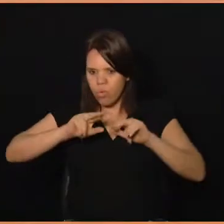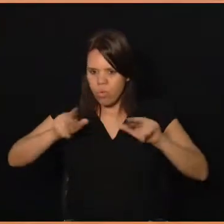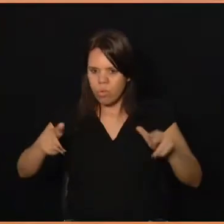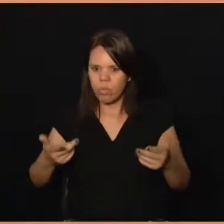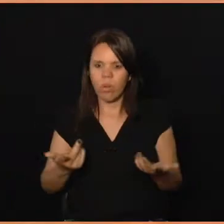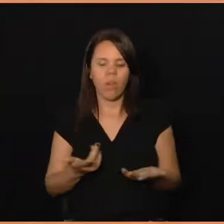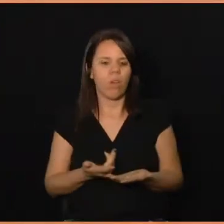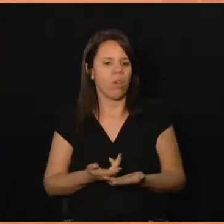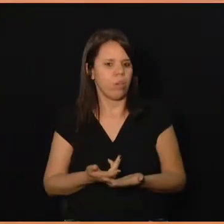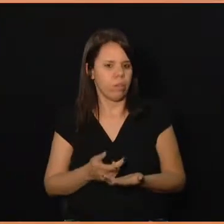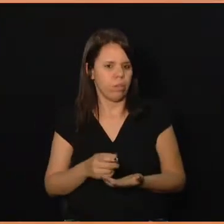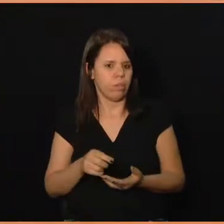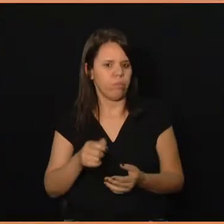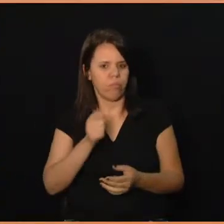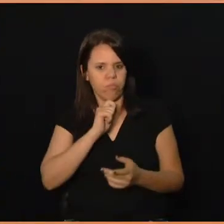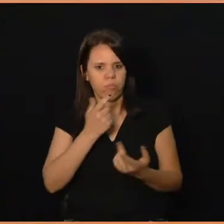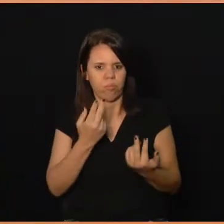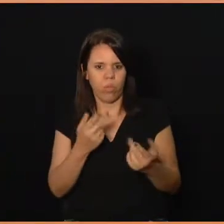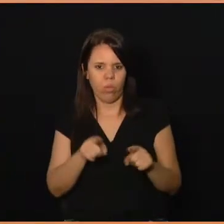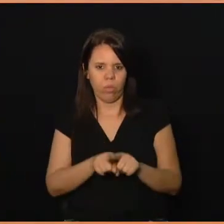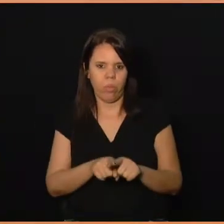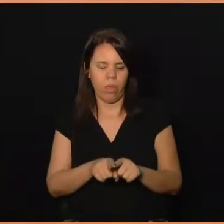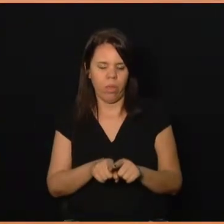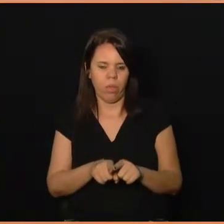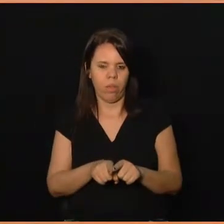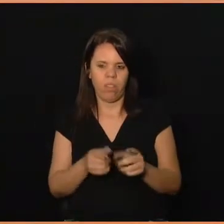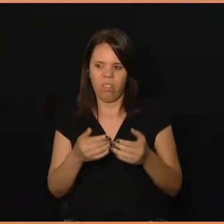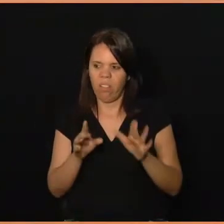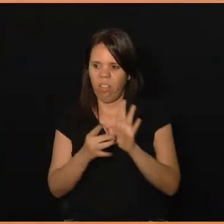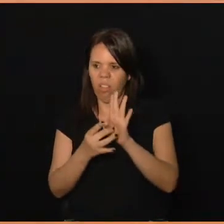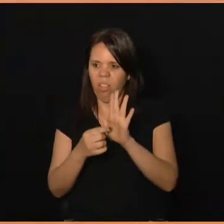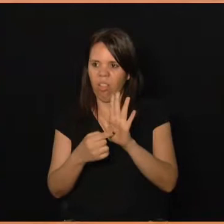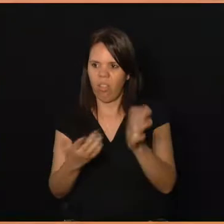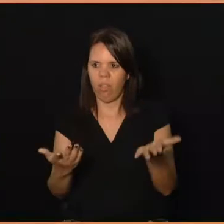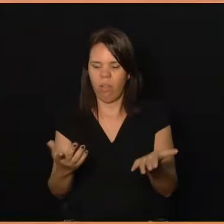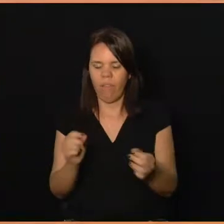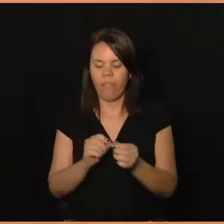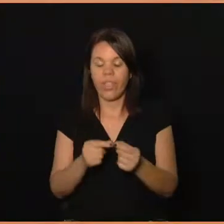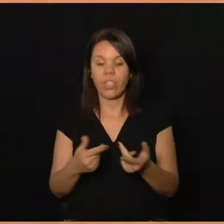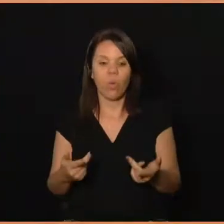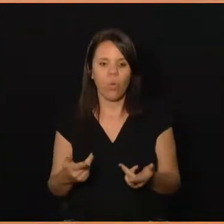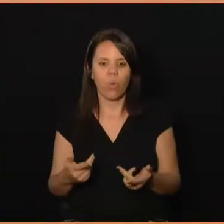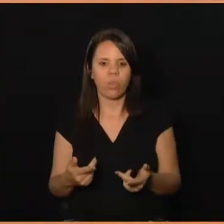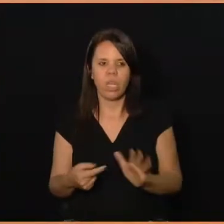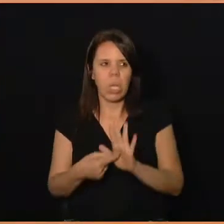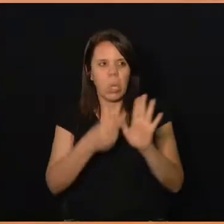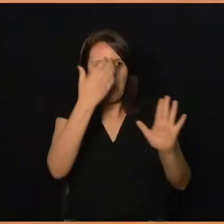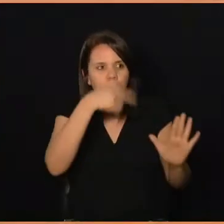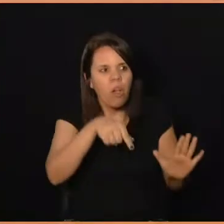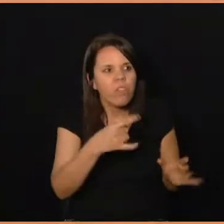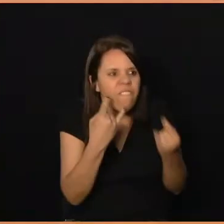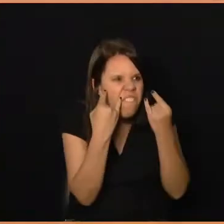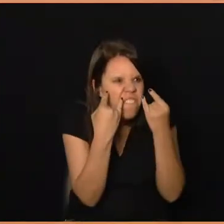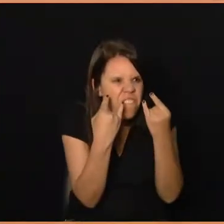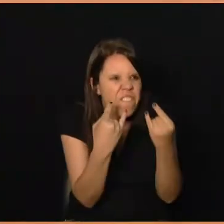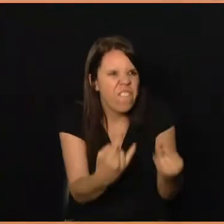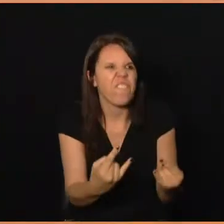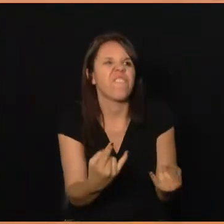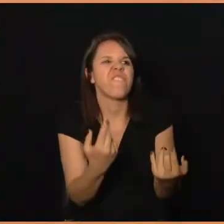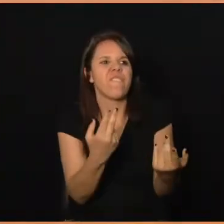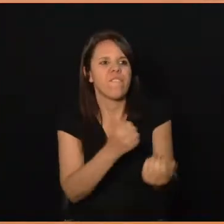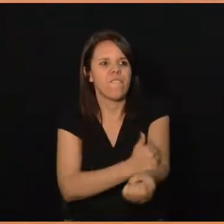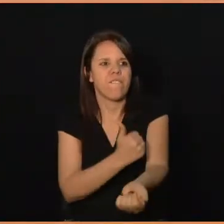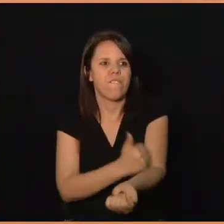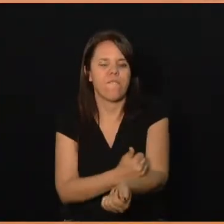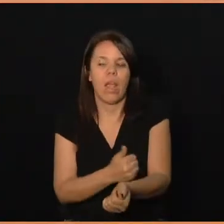exposta. Por que não fazer algo que não exalte tanto? Proporcione um outro tipo